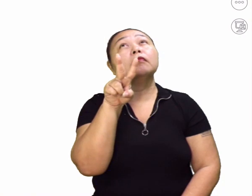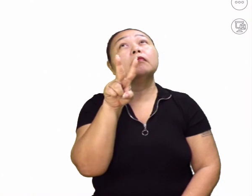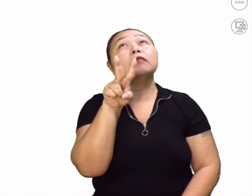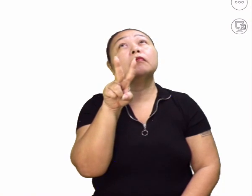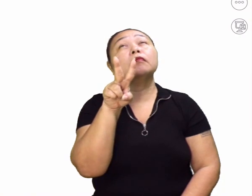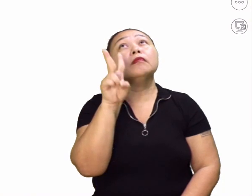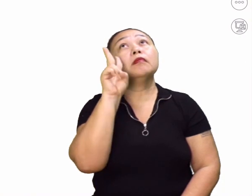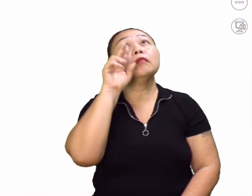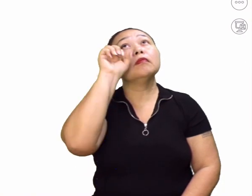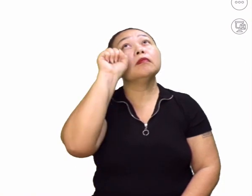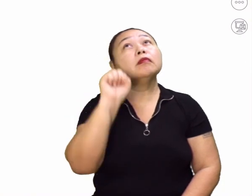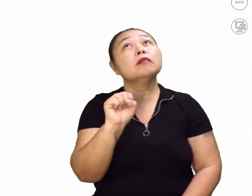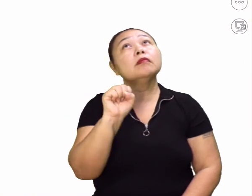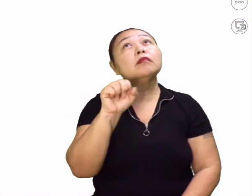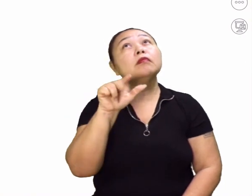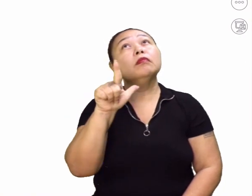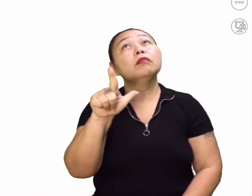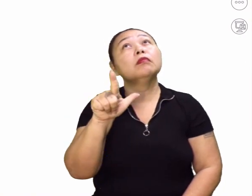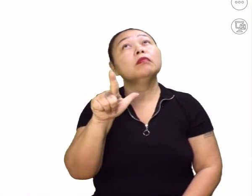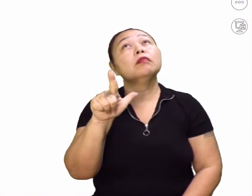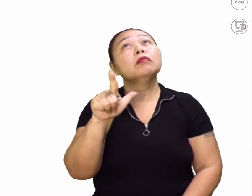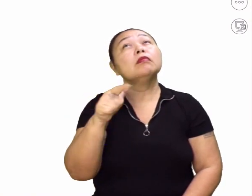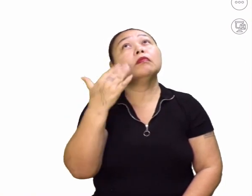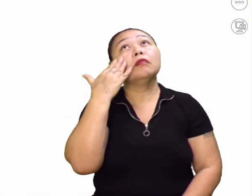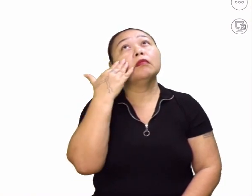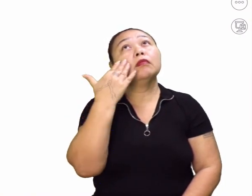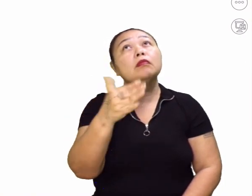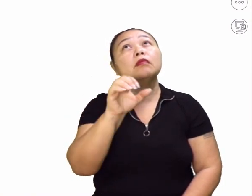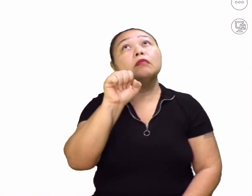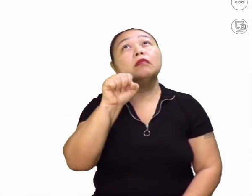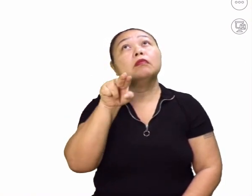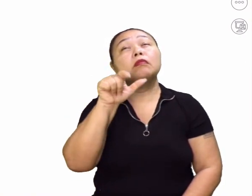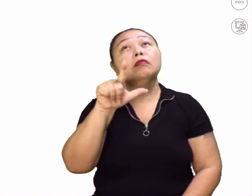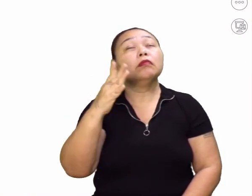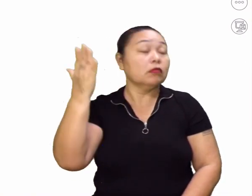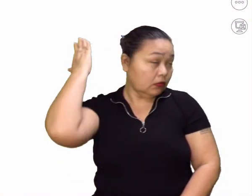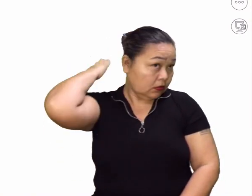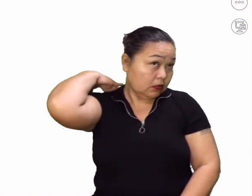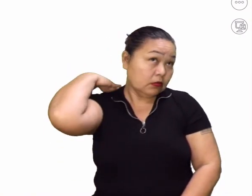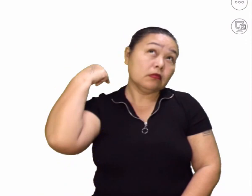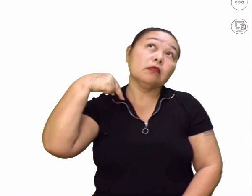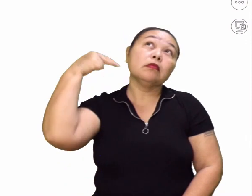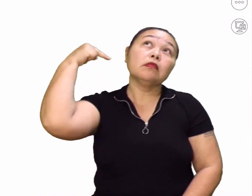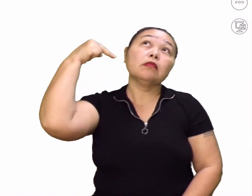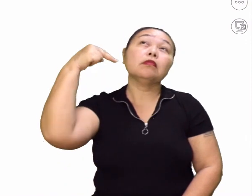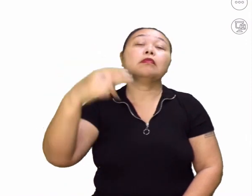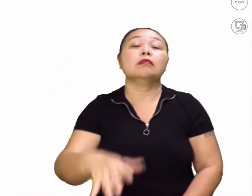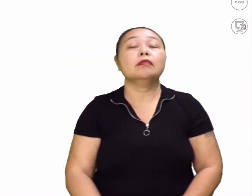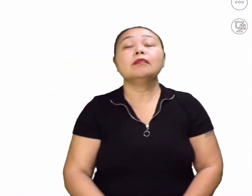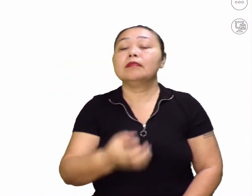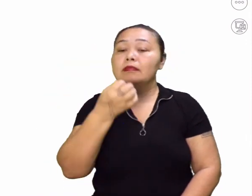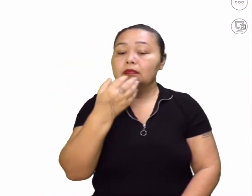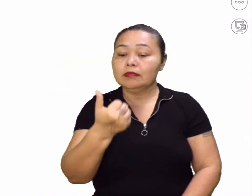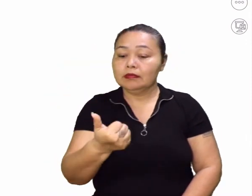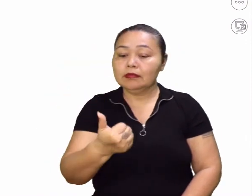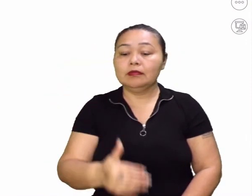está falando que é do sul, então a pessoa vai estar olhando para o sul. E as costas? Norte. Norte. Muito